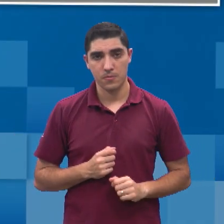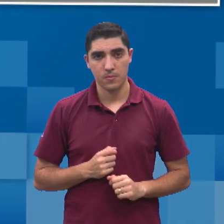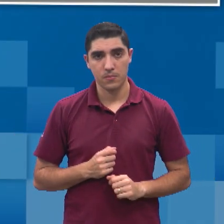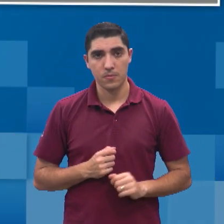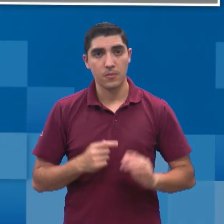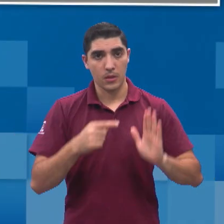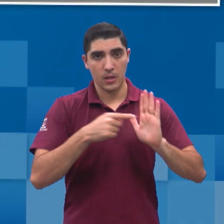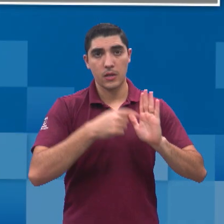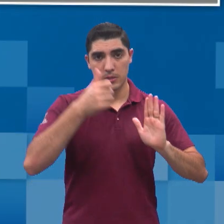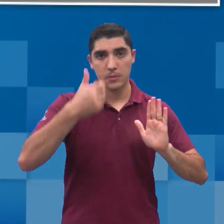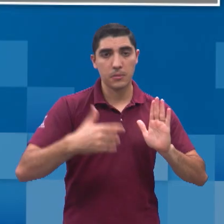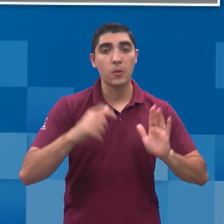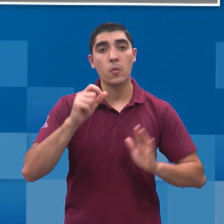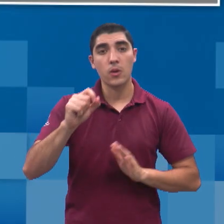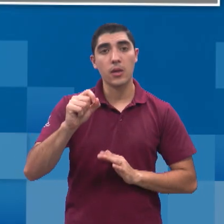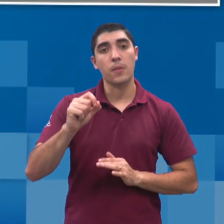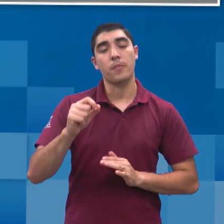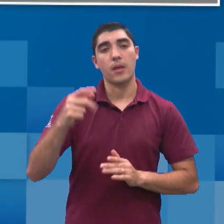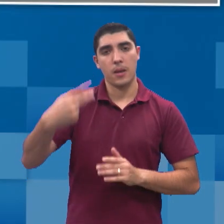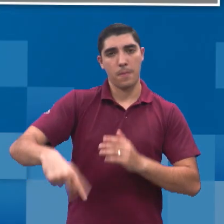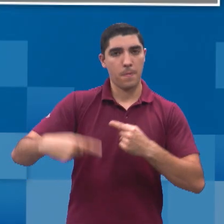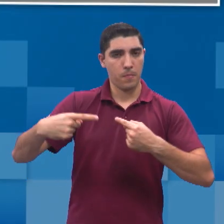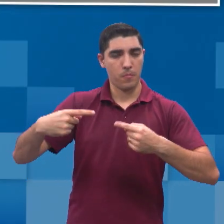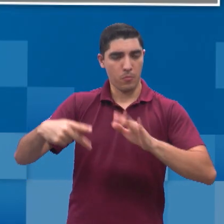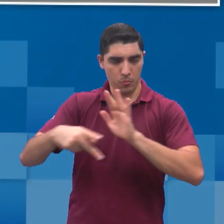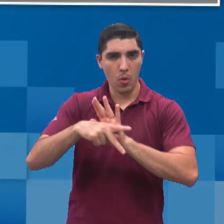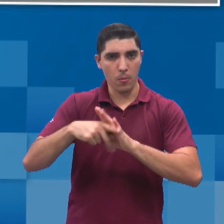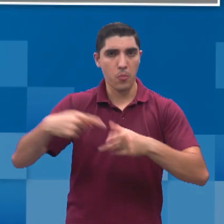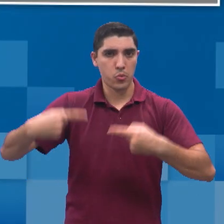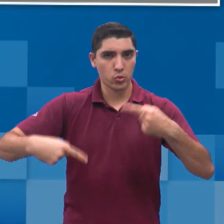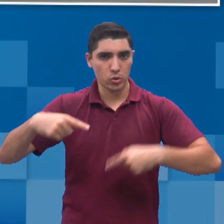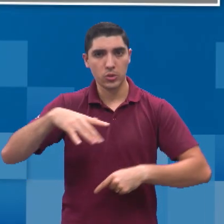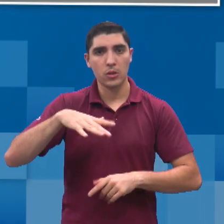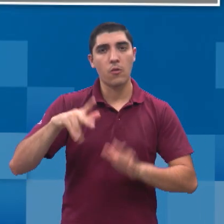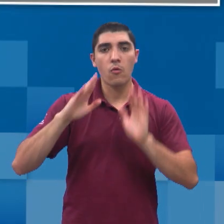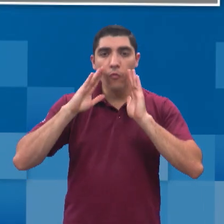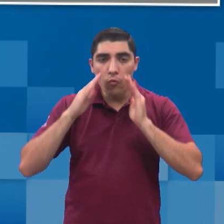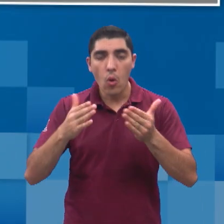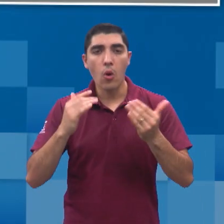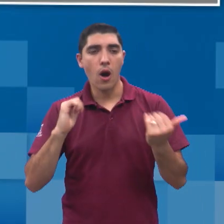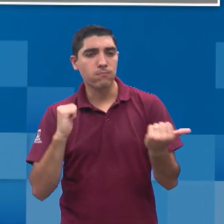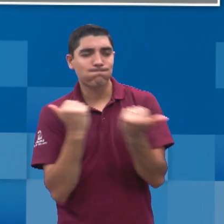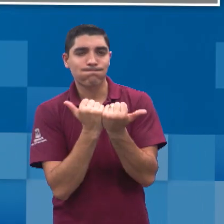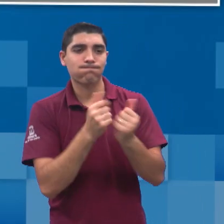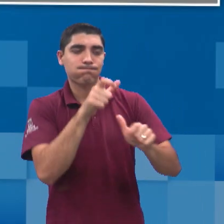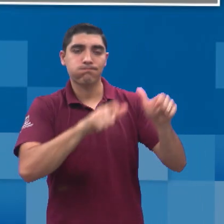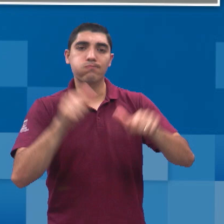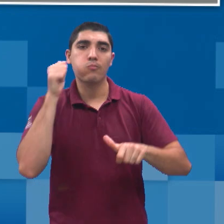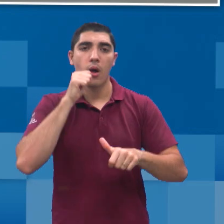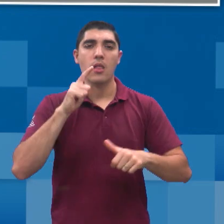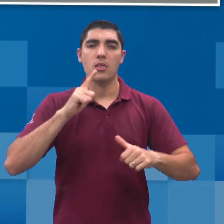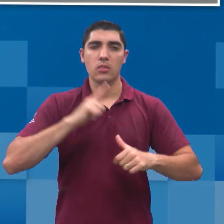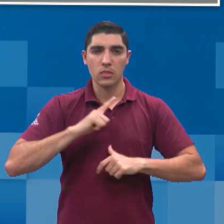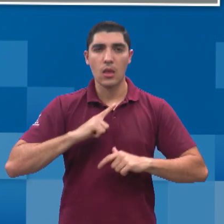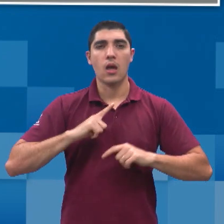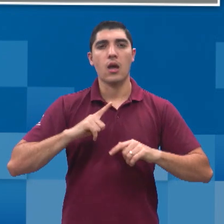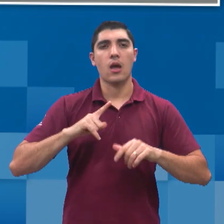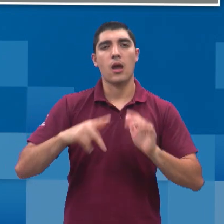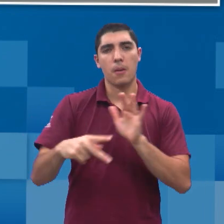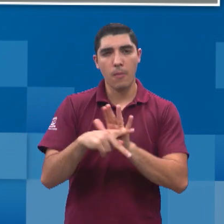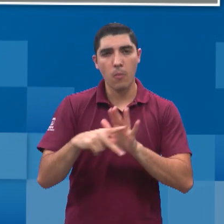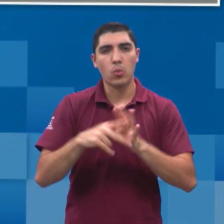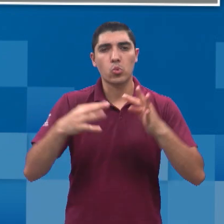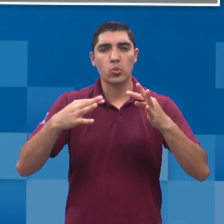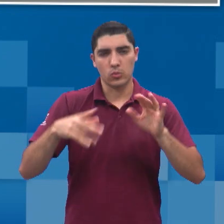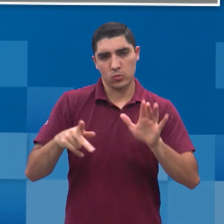Institui a política municipal de atenção integral à mulher com endometriose e síndrome dos